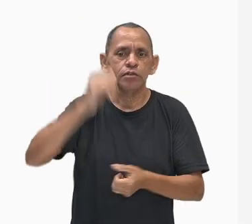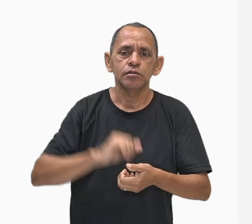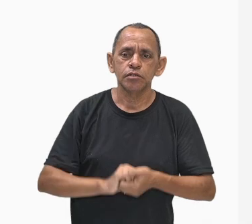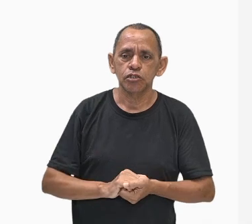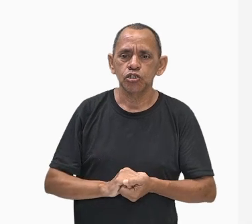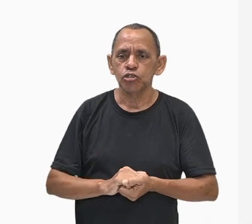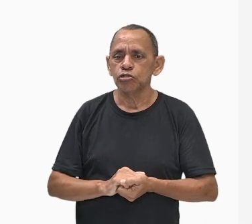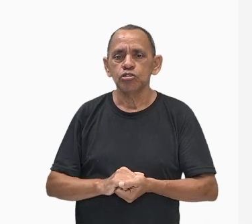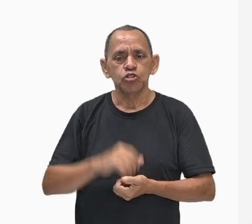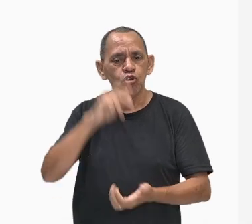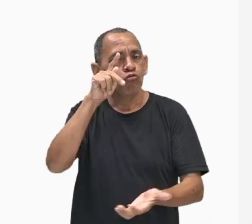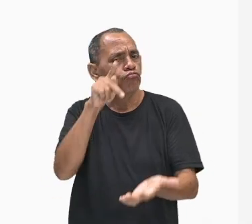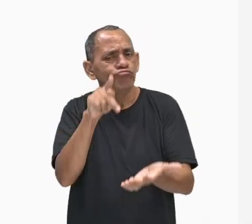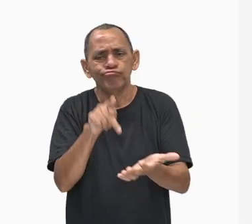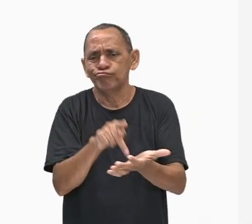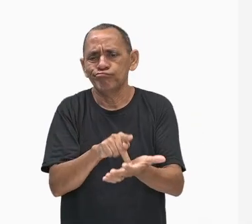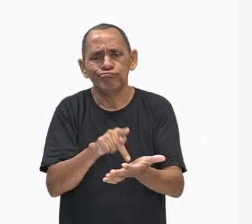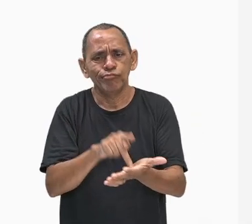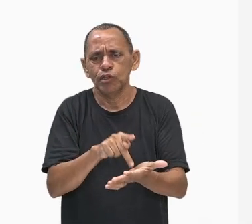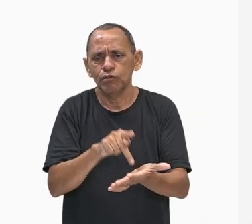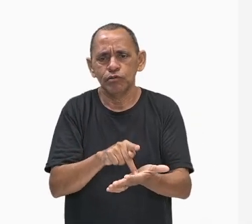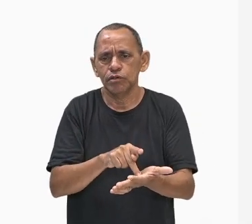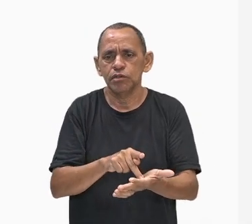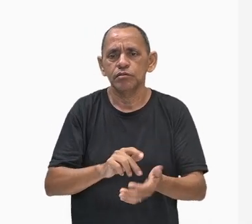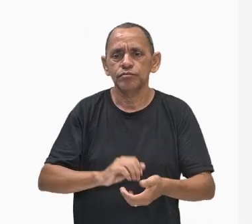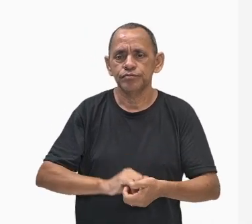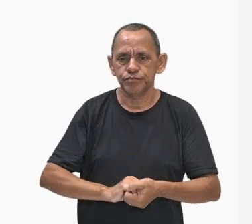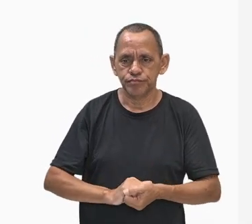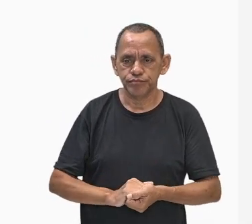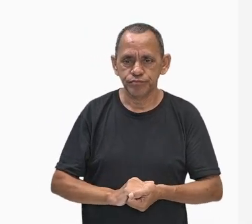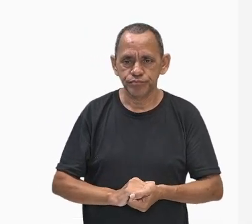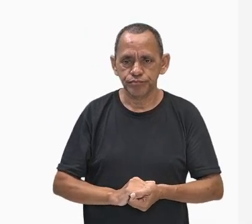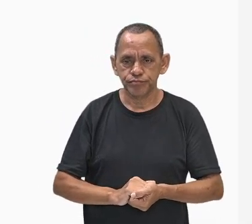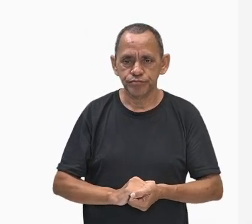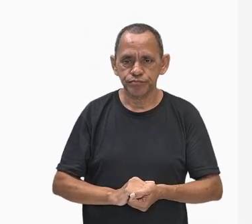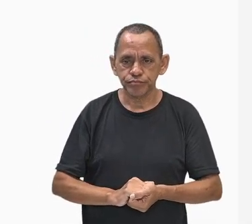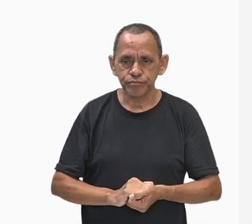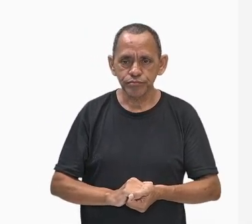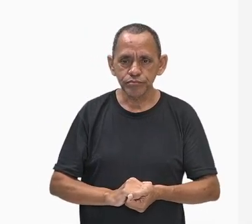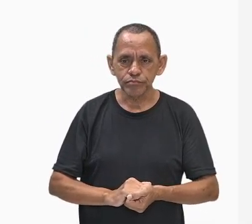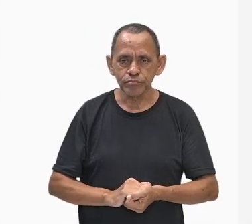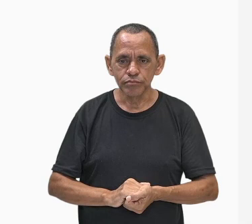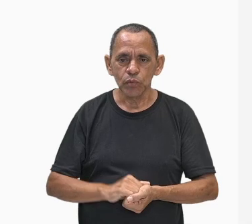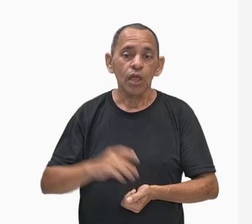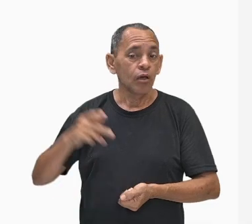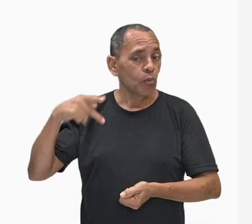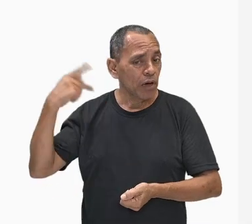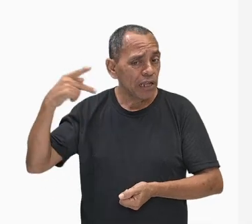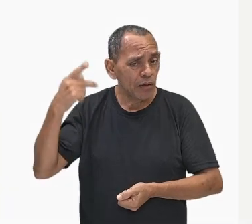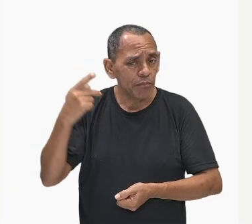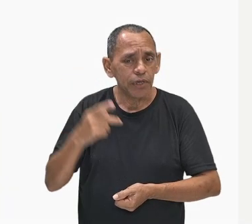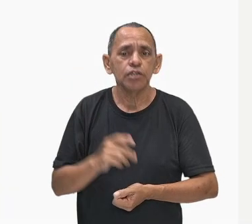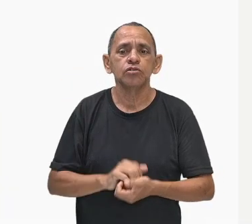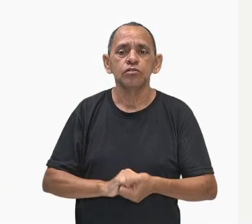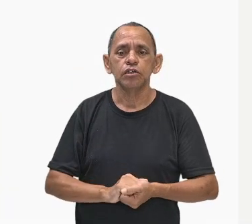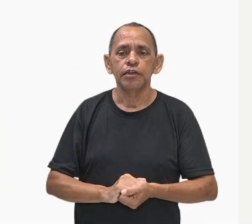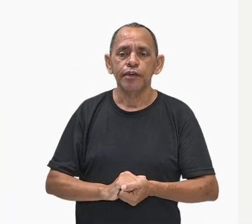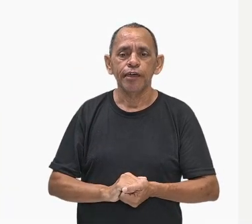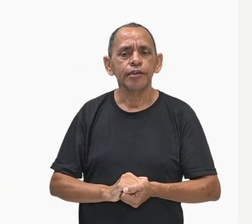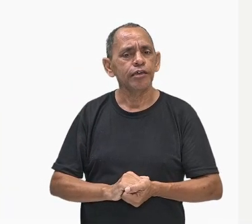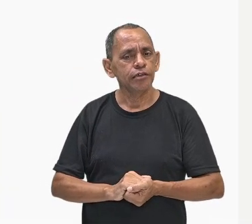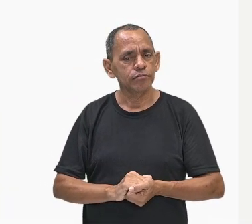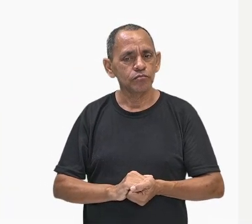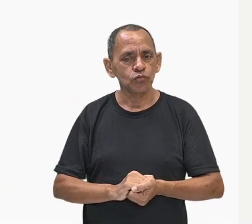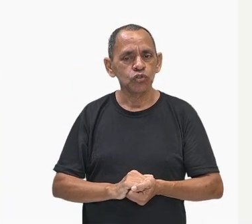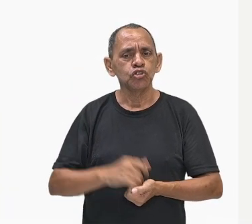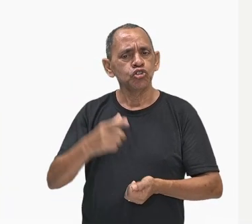seriam exclusividade do parlamento. Olha só que manobra interessante. O rei continuaria existindo,